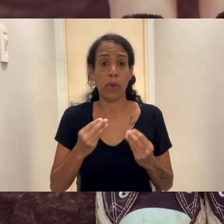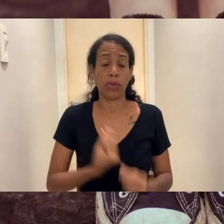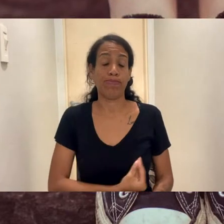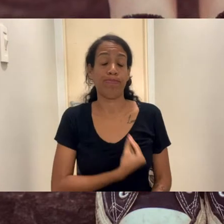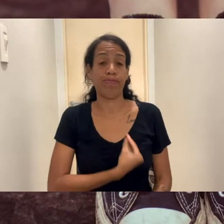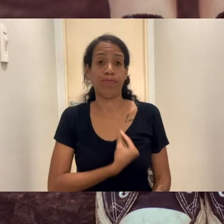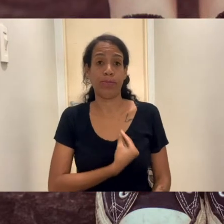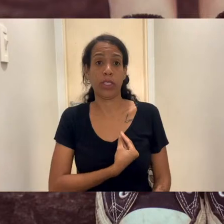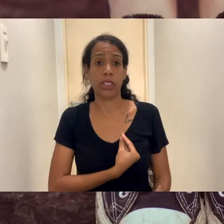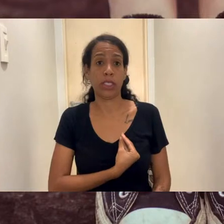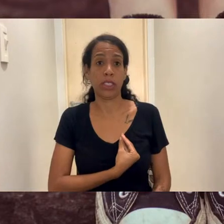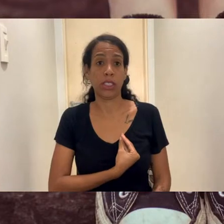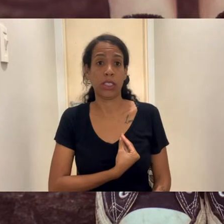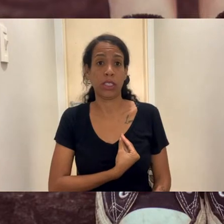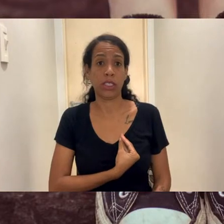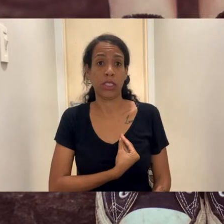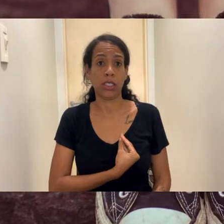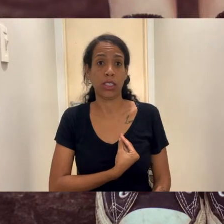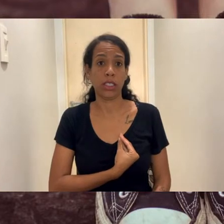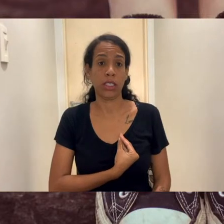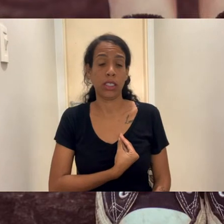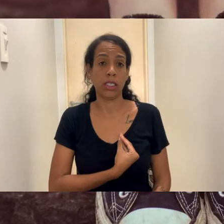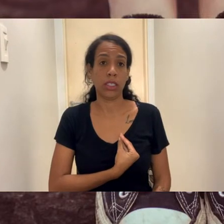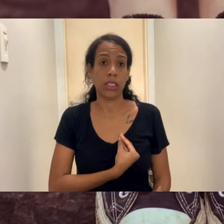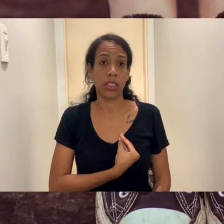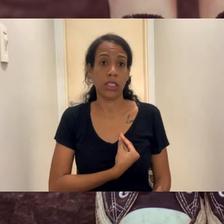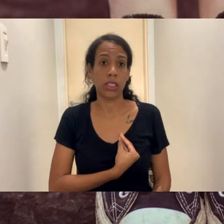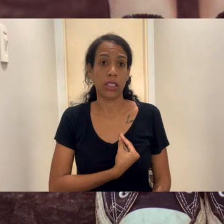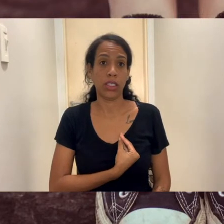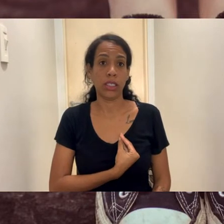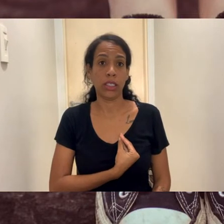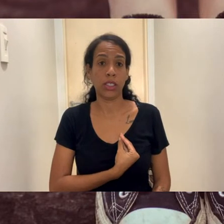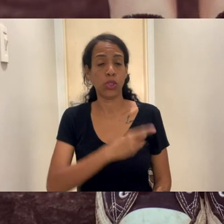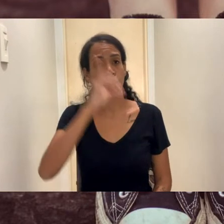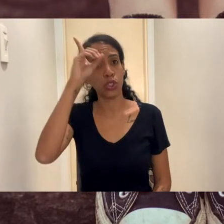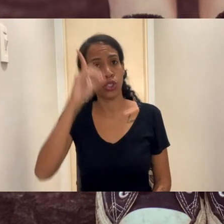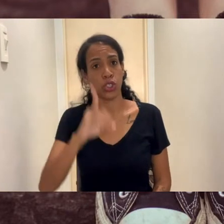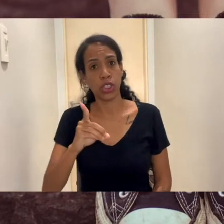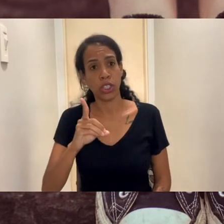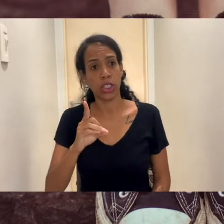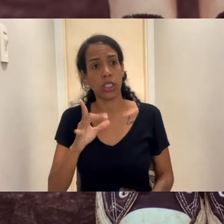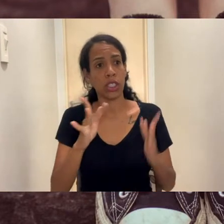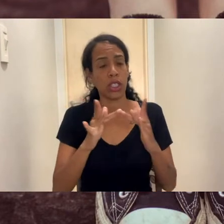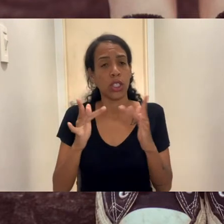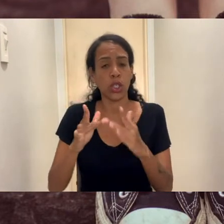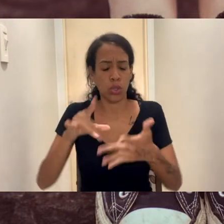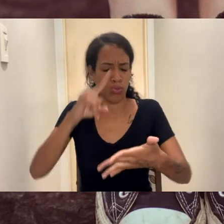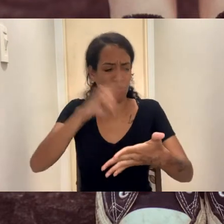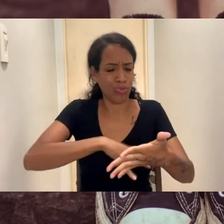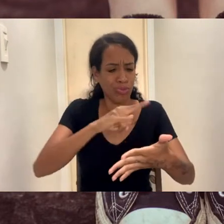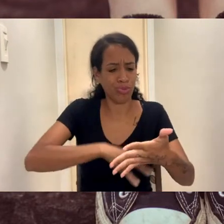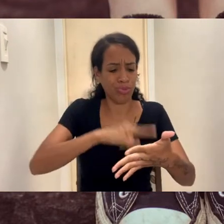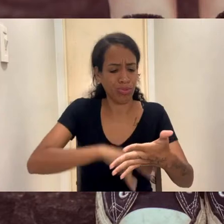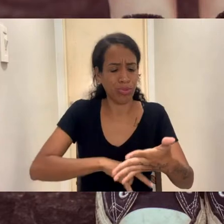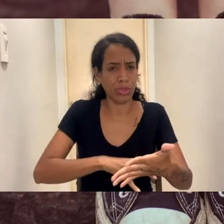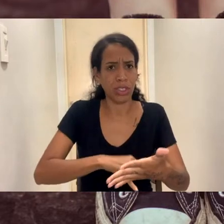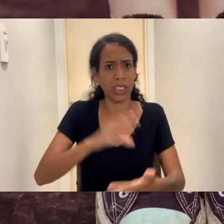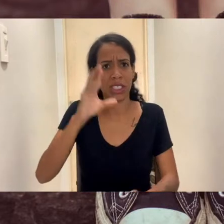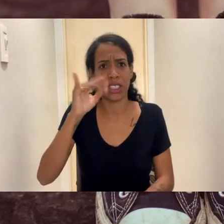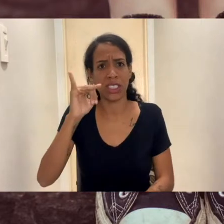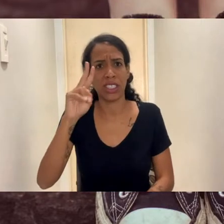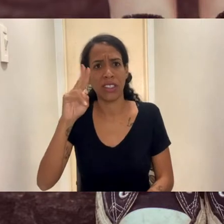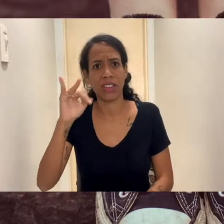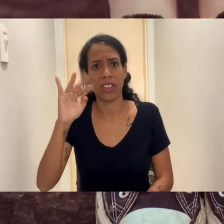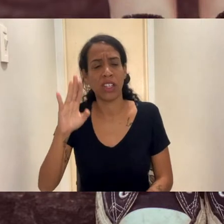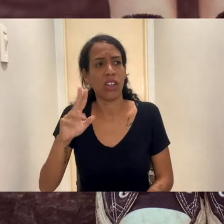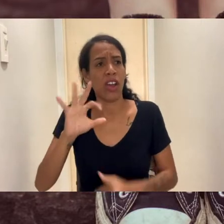presentes, né? Desde um direito relacionado à documentação civil, quando você se depara com uma